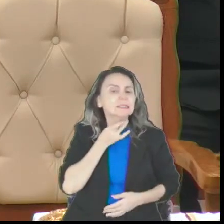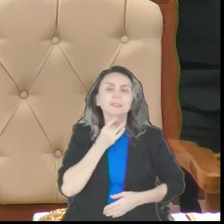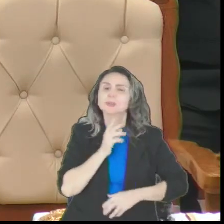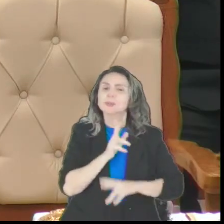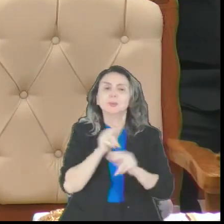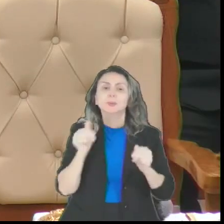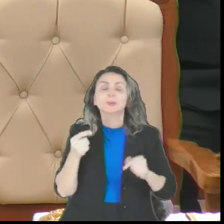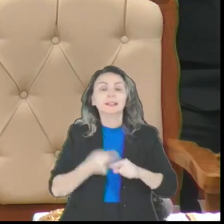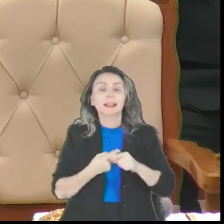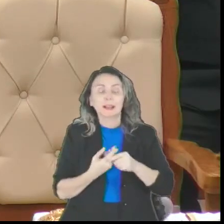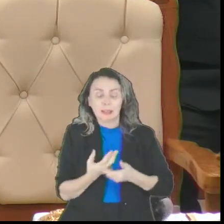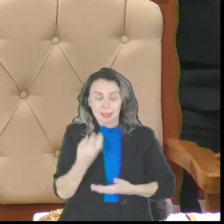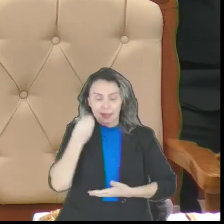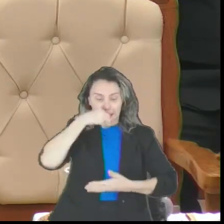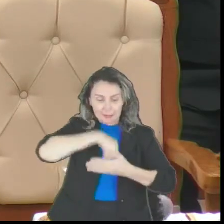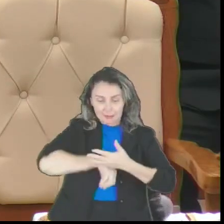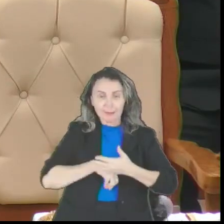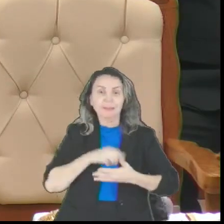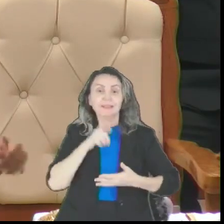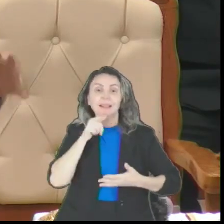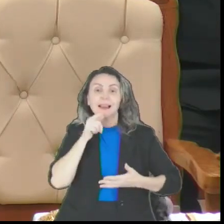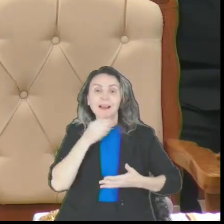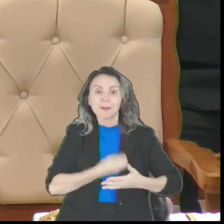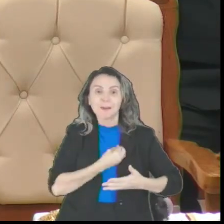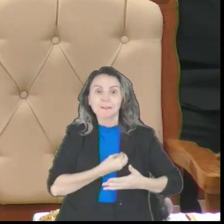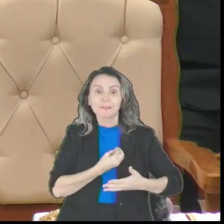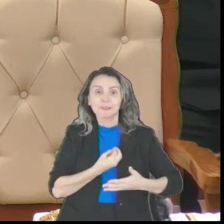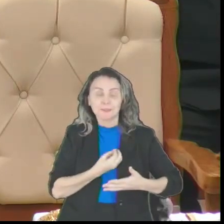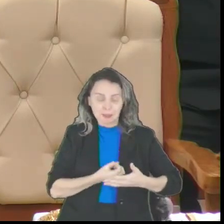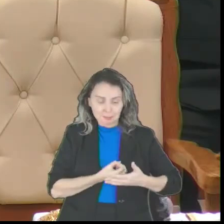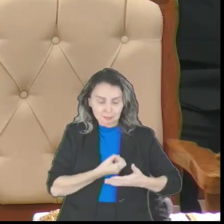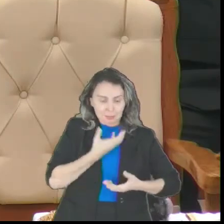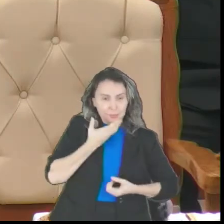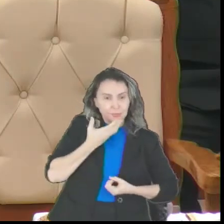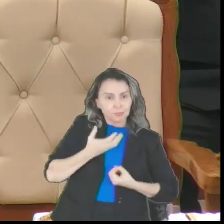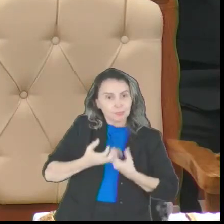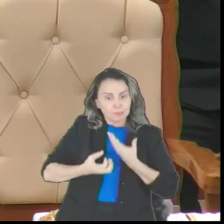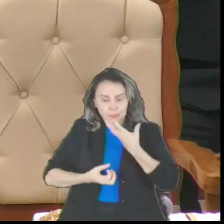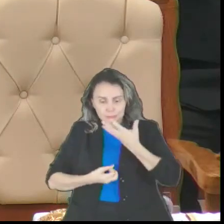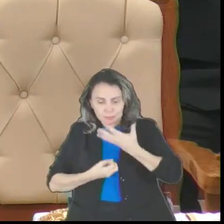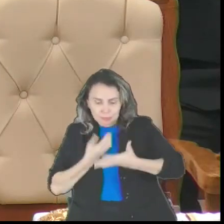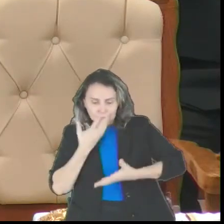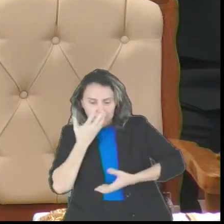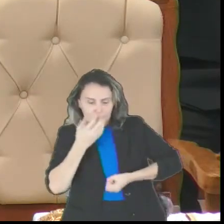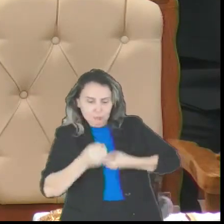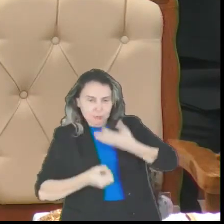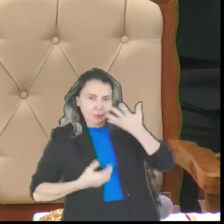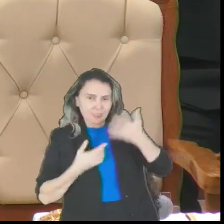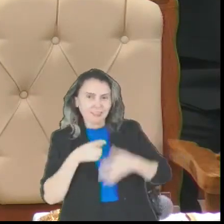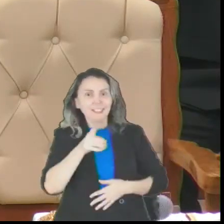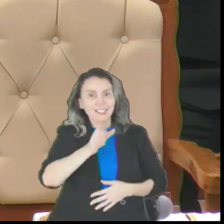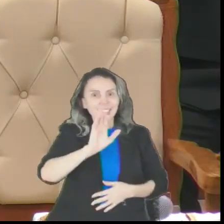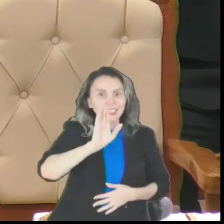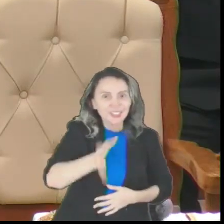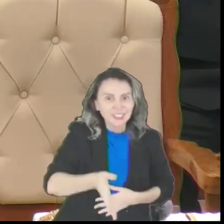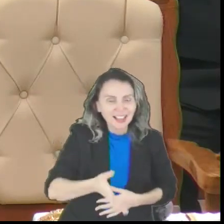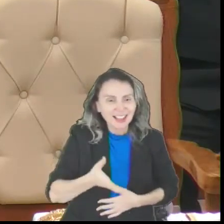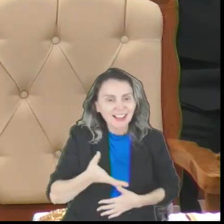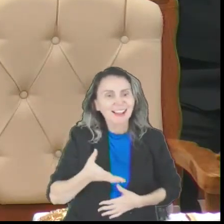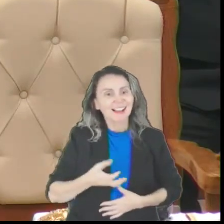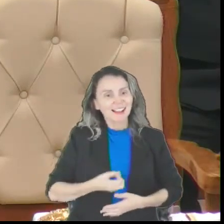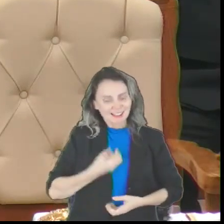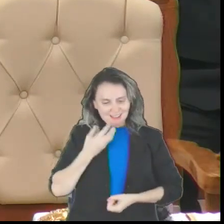vai transbordar do seu ser. Quem tomou desta água, levanta as mãos e glorifica